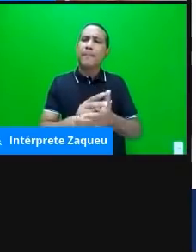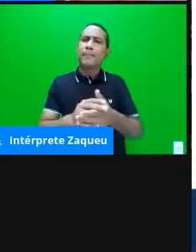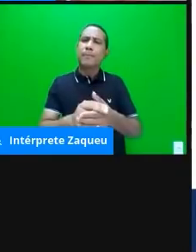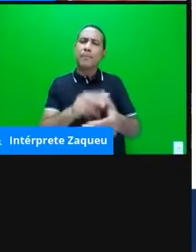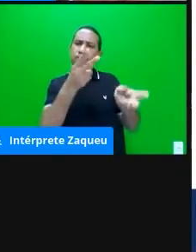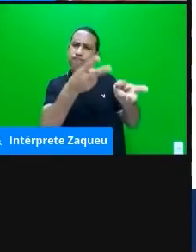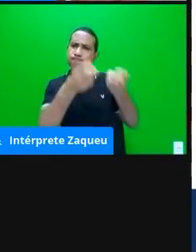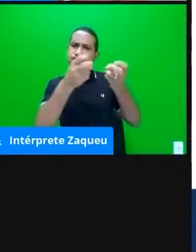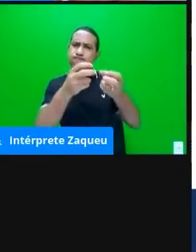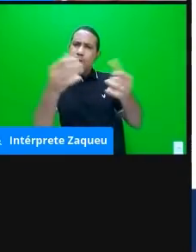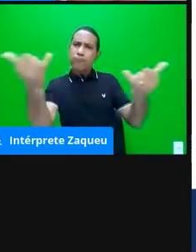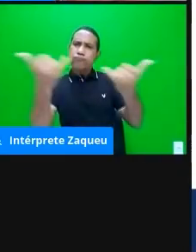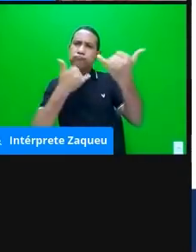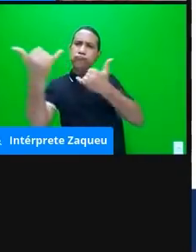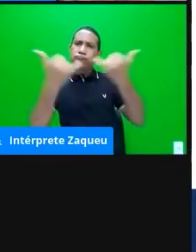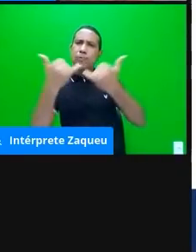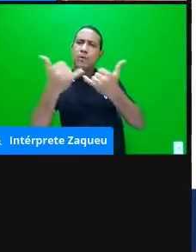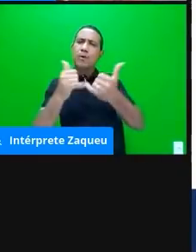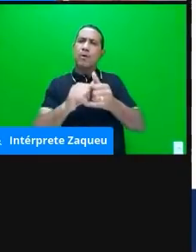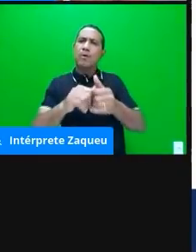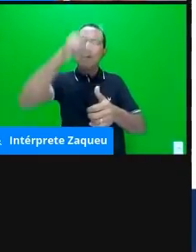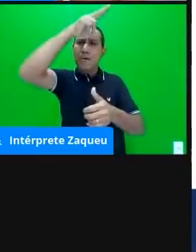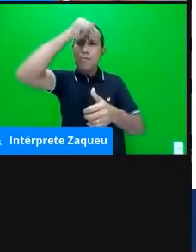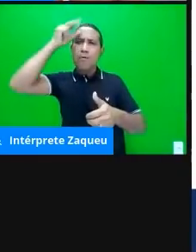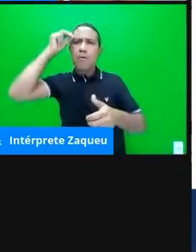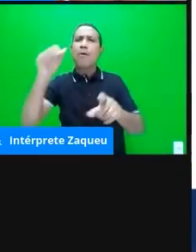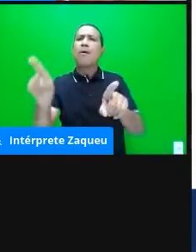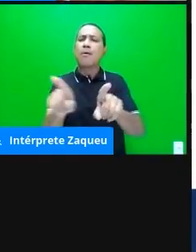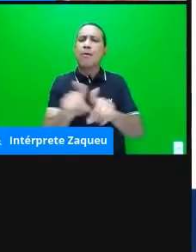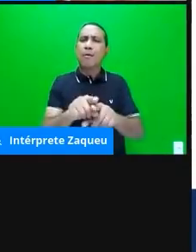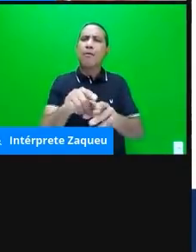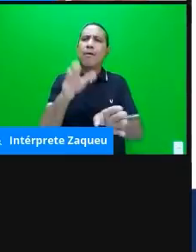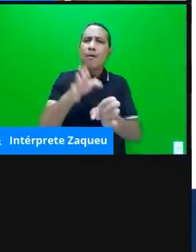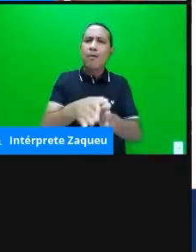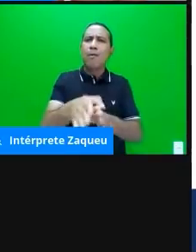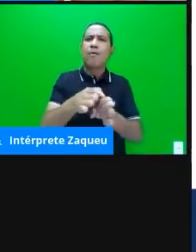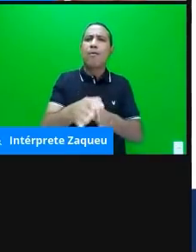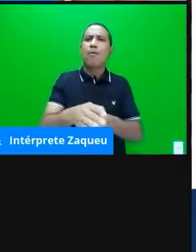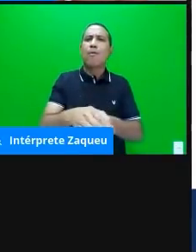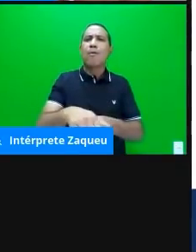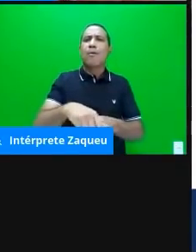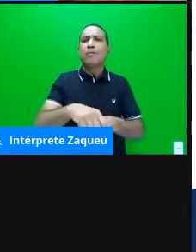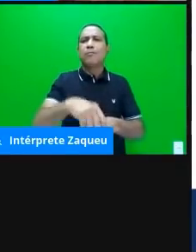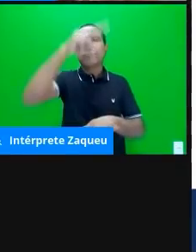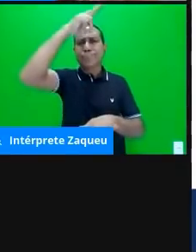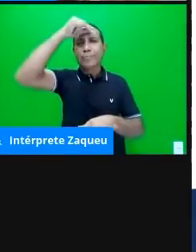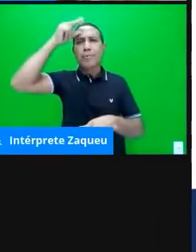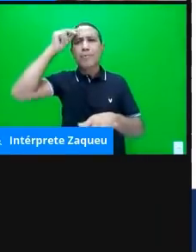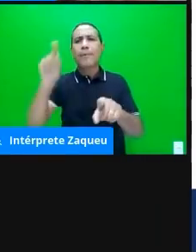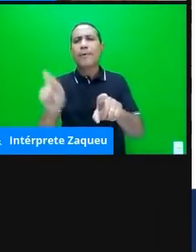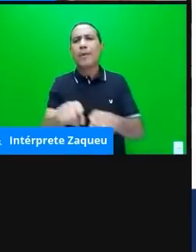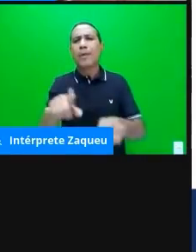da prefeitura, nós temos do nosso conselho municipal, nós temos o parecer, e nós temos um projeto